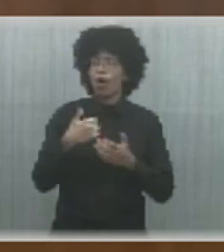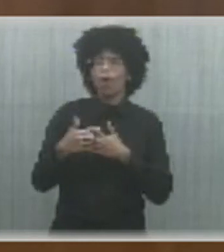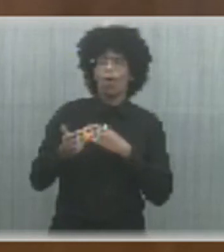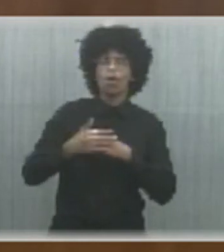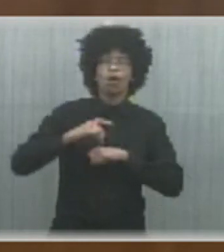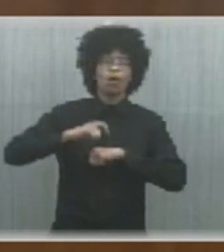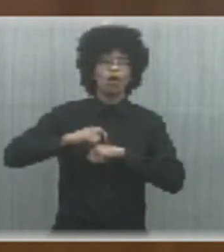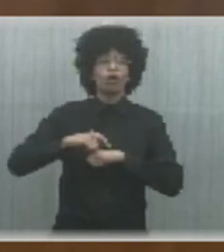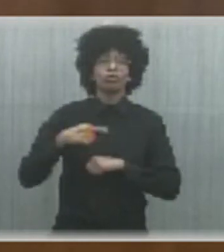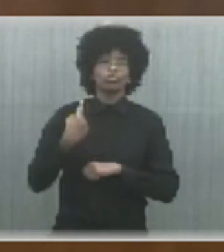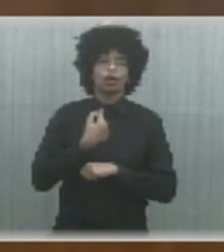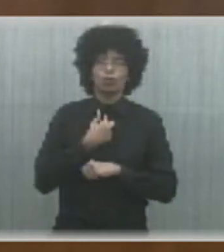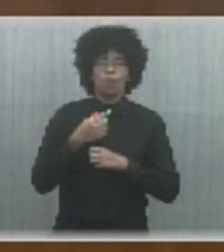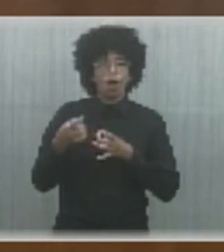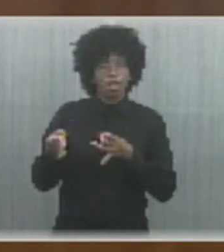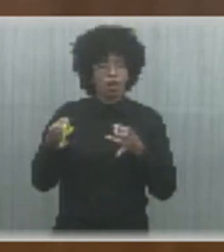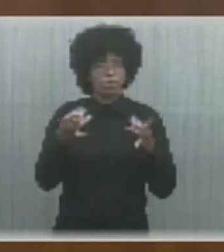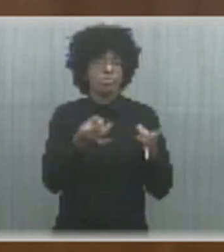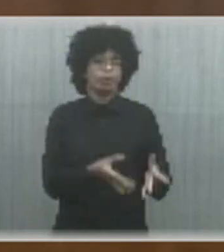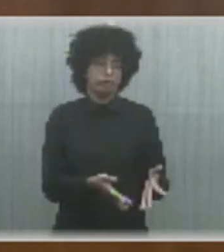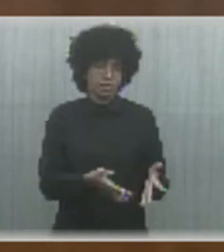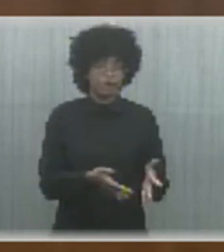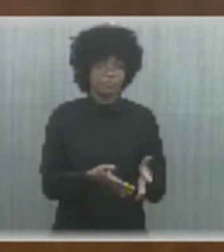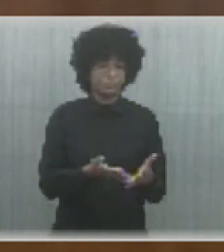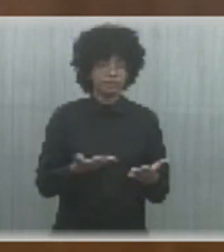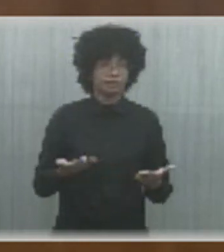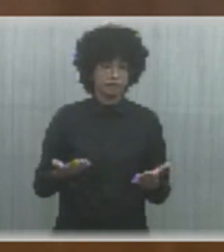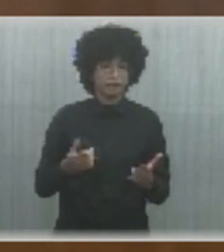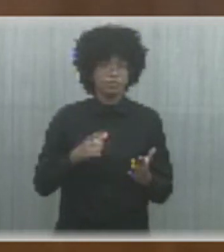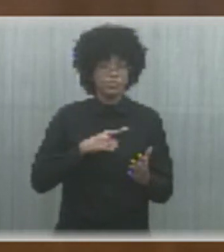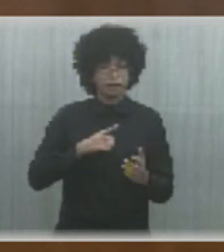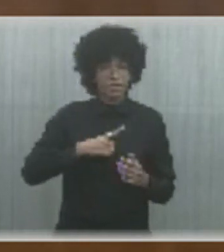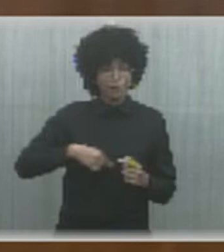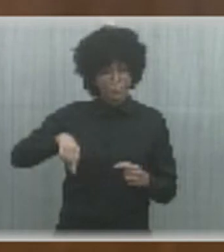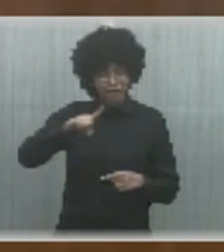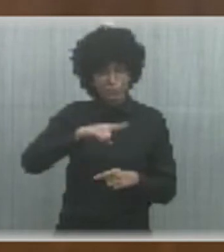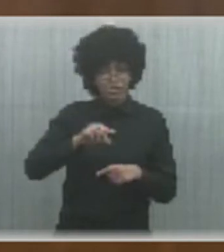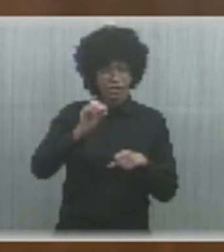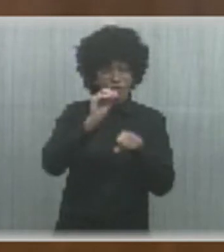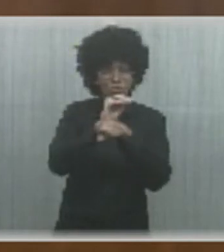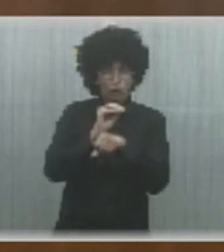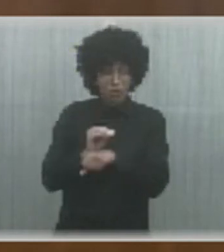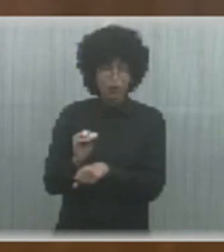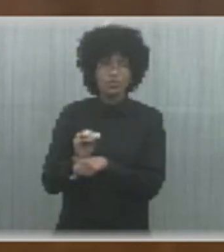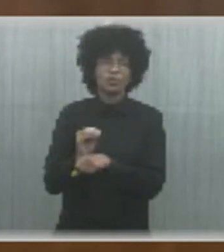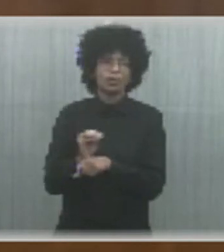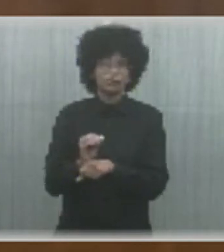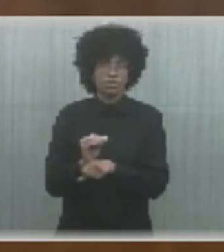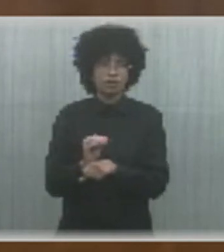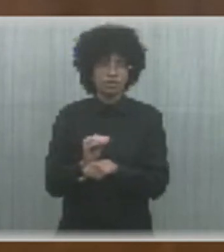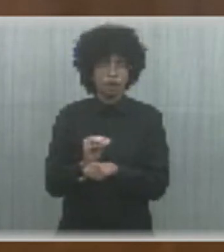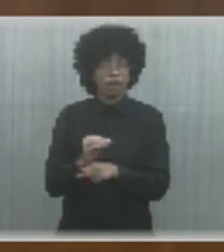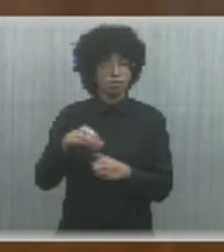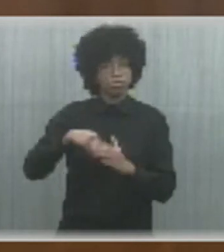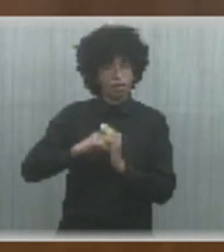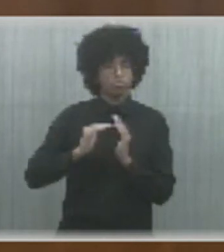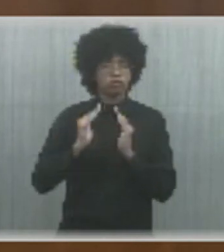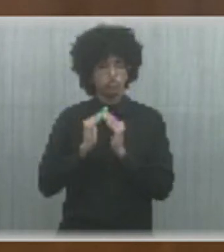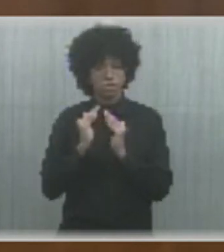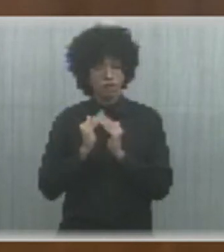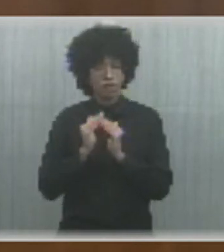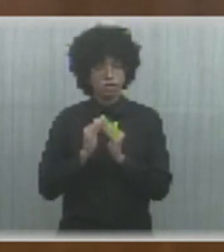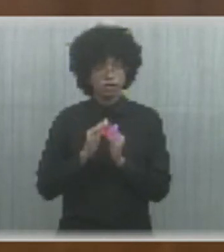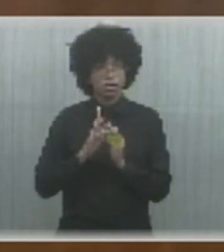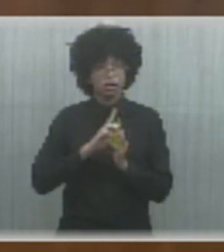não podemos abandonar. Então, está aqui uma até para você que cria o seu animal, que você não